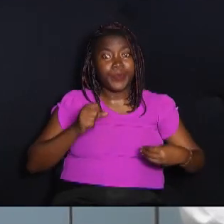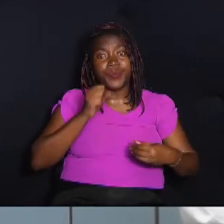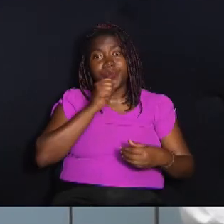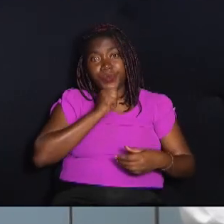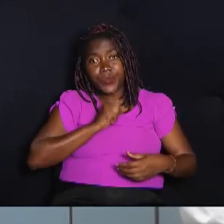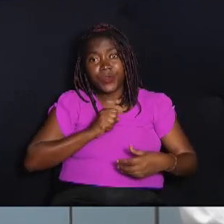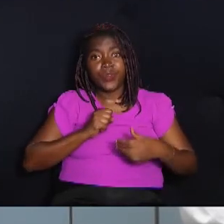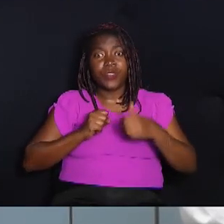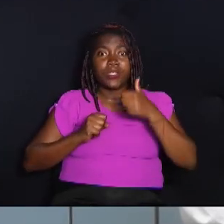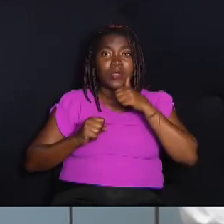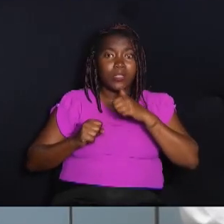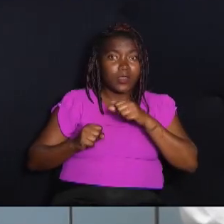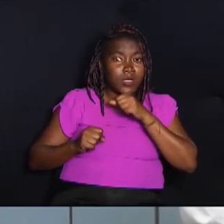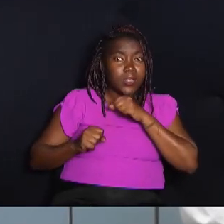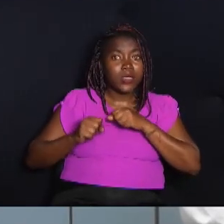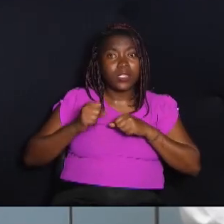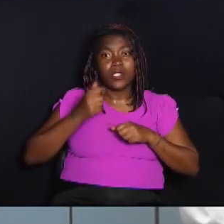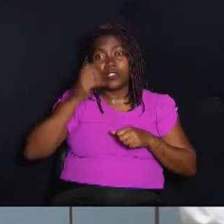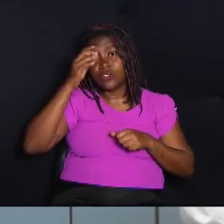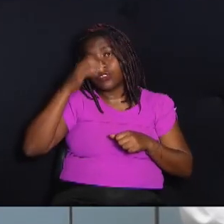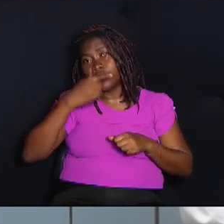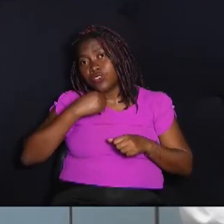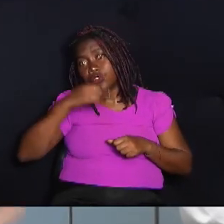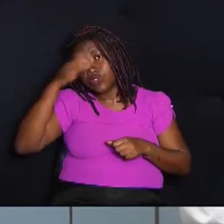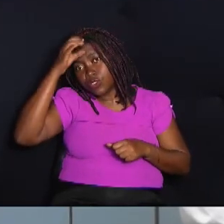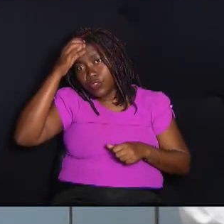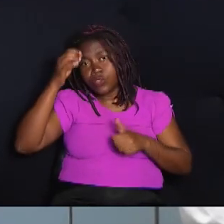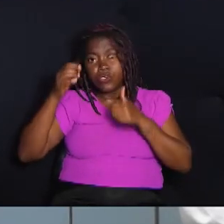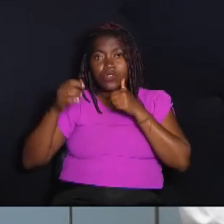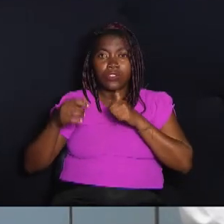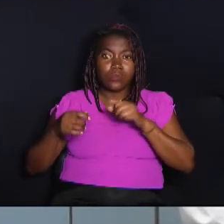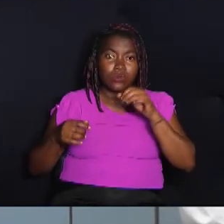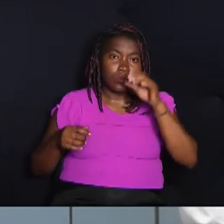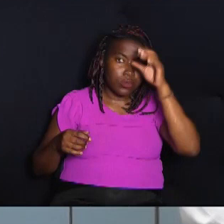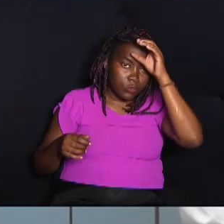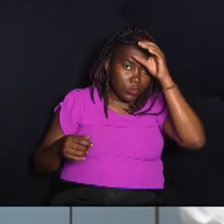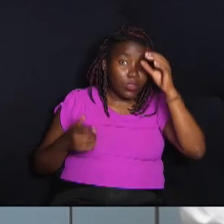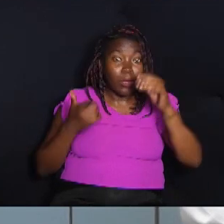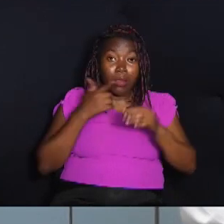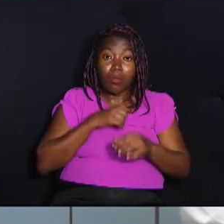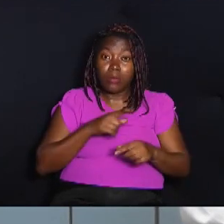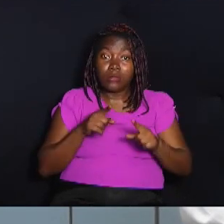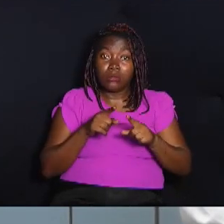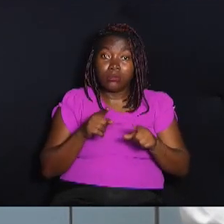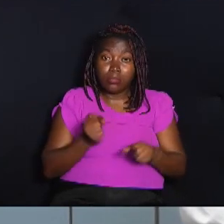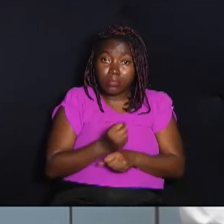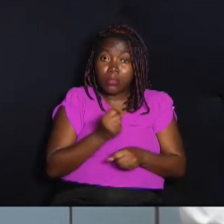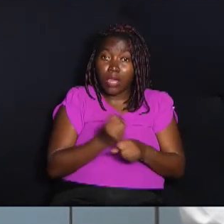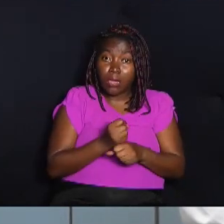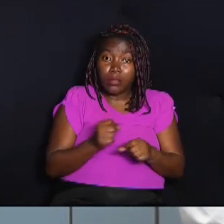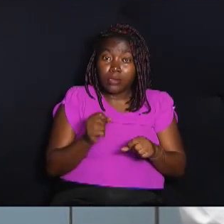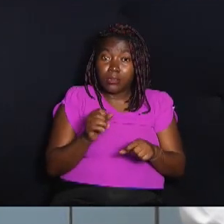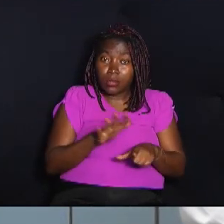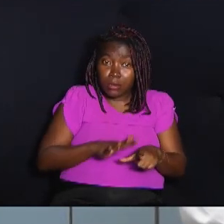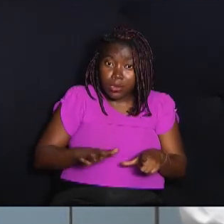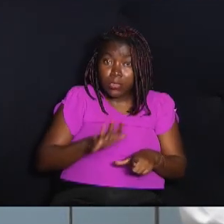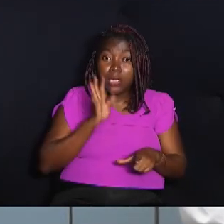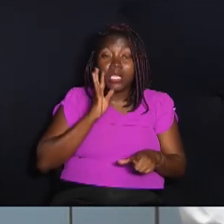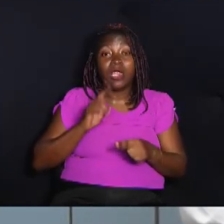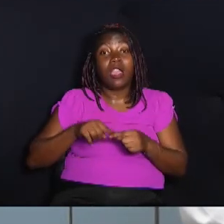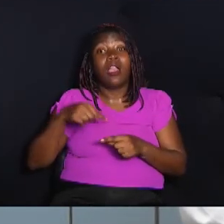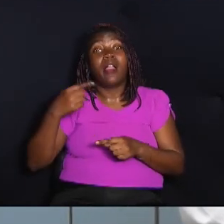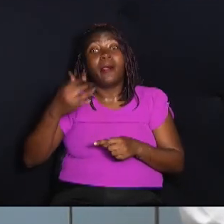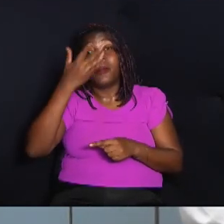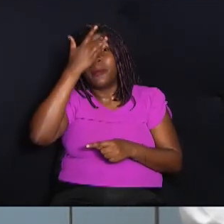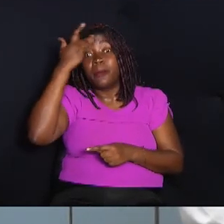avó, tio, tia, que seja saudável, que a gente consiga construir um ambiente legal. Depois que as pessoas elas tenham,